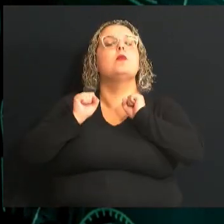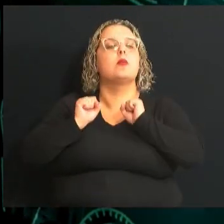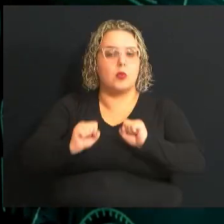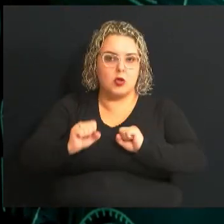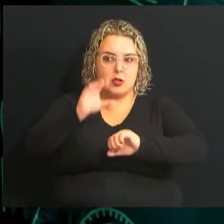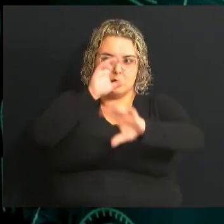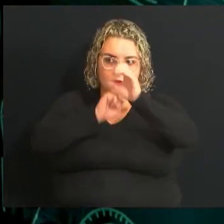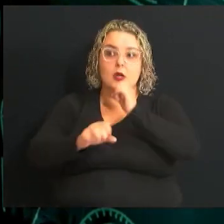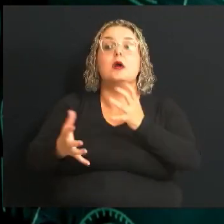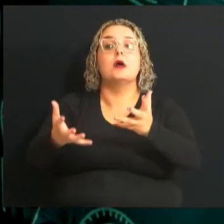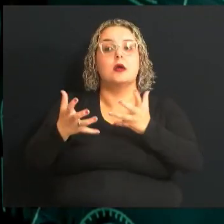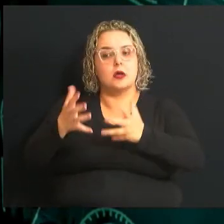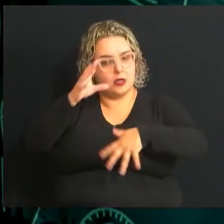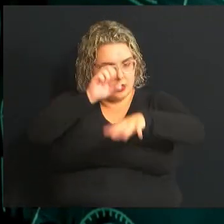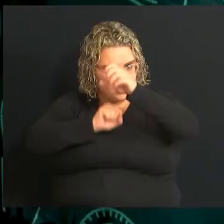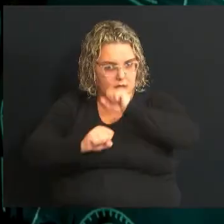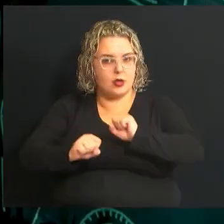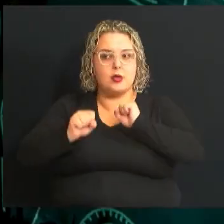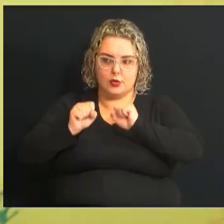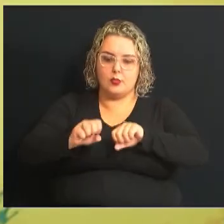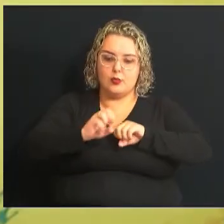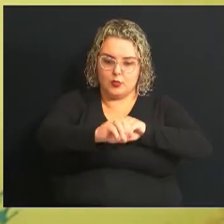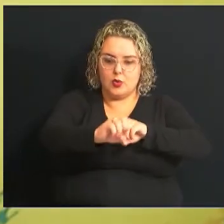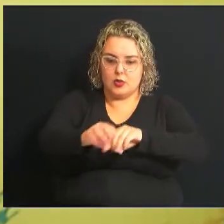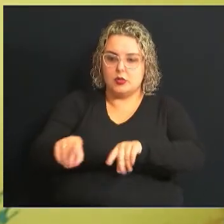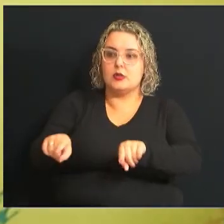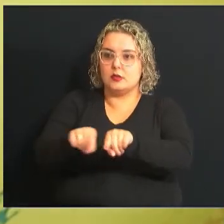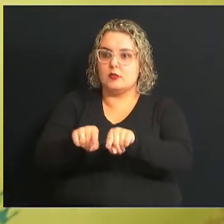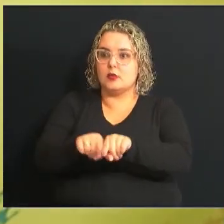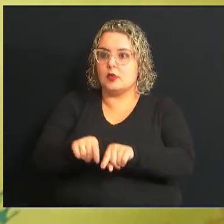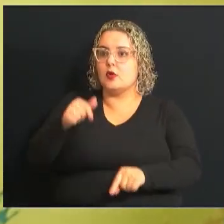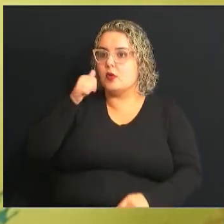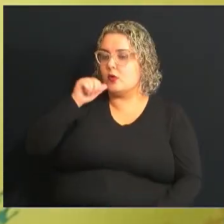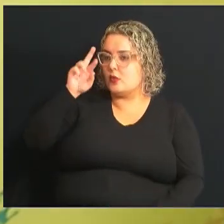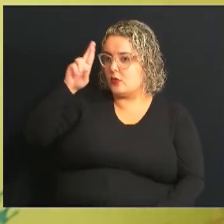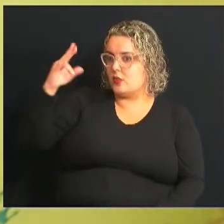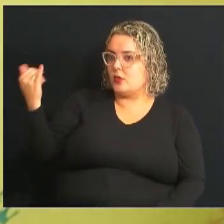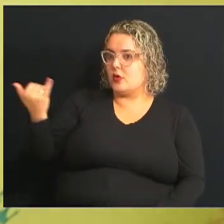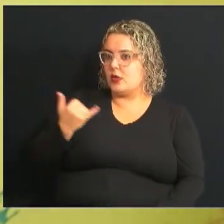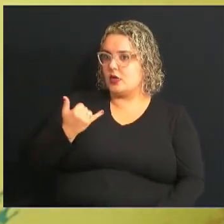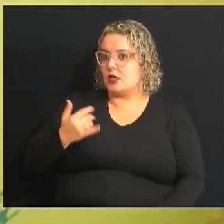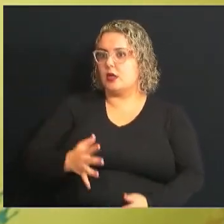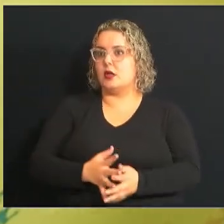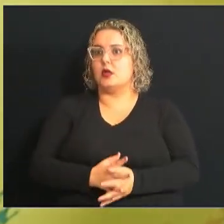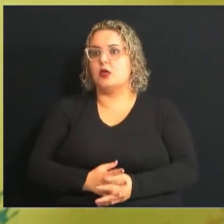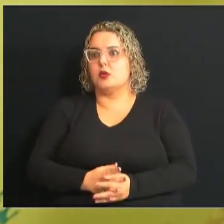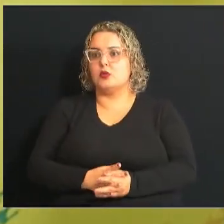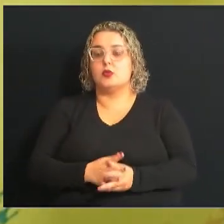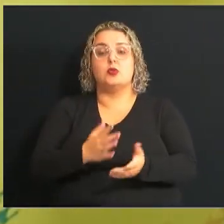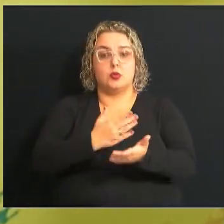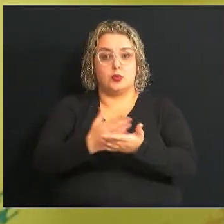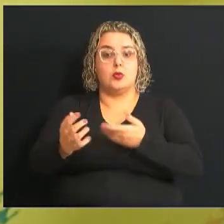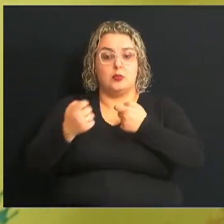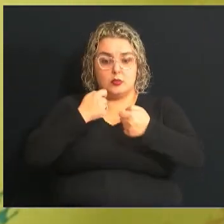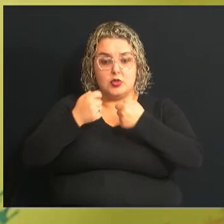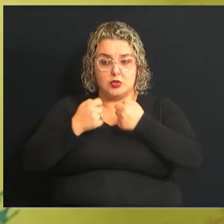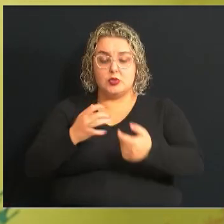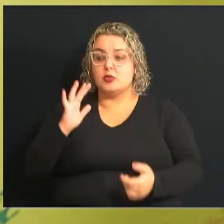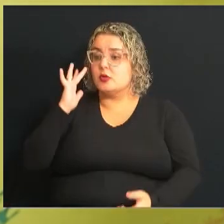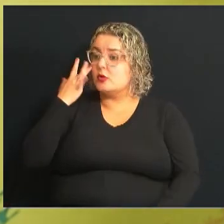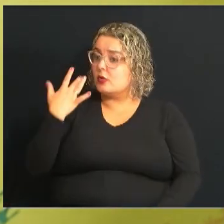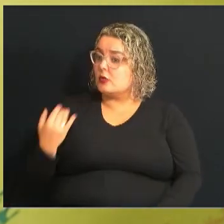quer aprender e pode ensinar para o outro também. O que a senhora falou no início da nossa entrevista, que eu achei